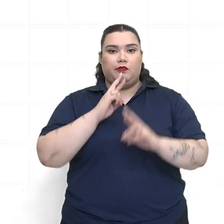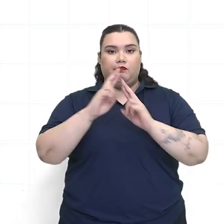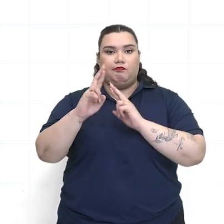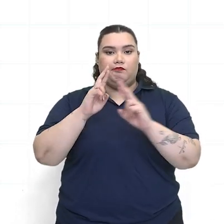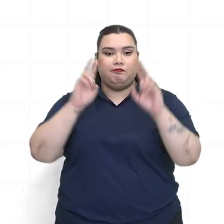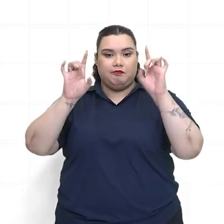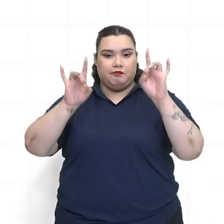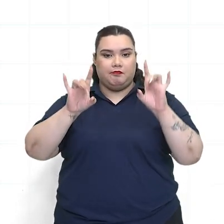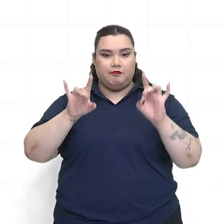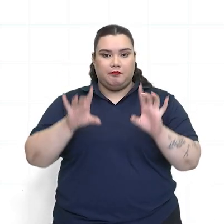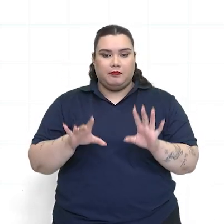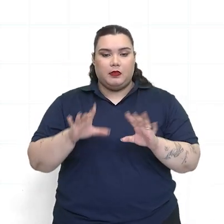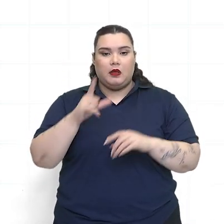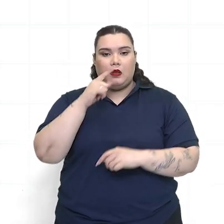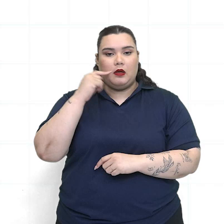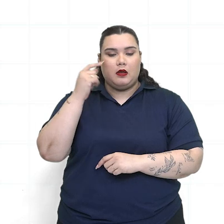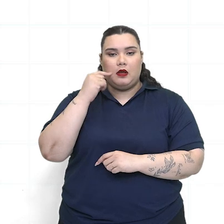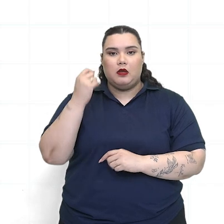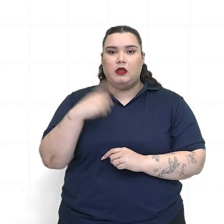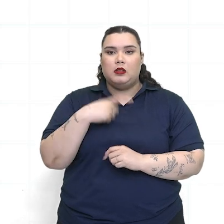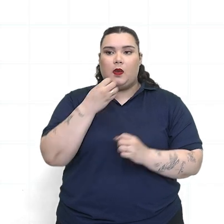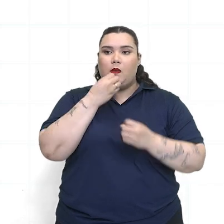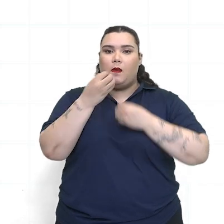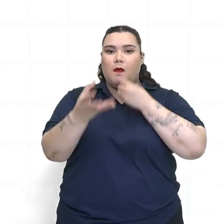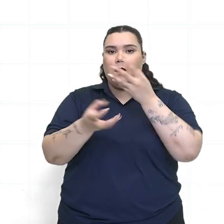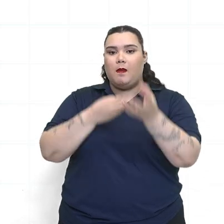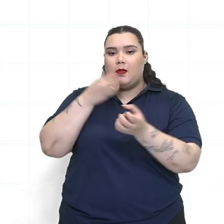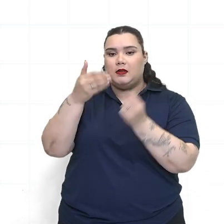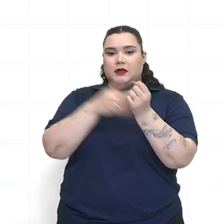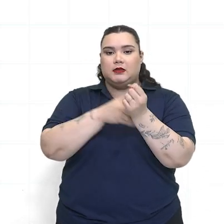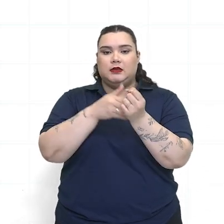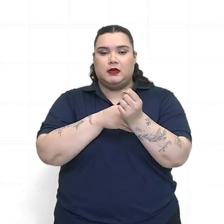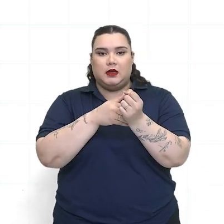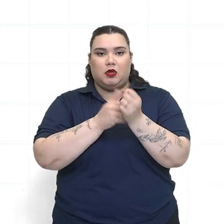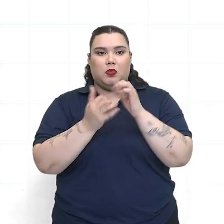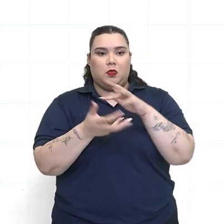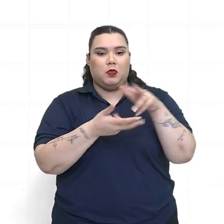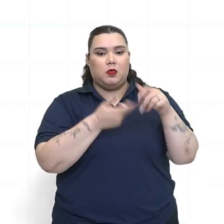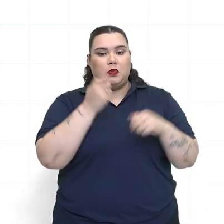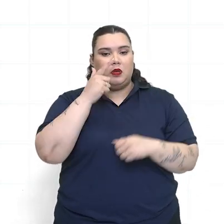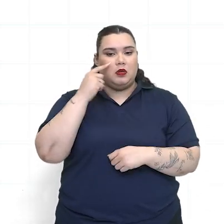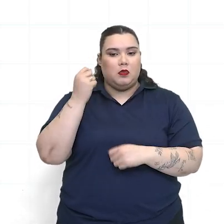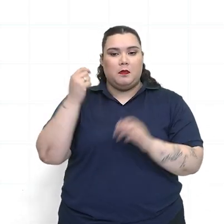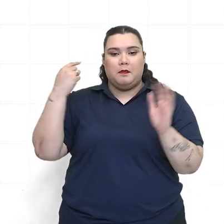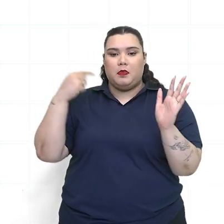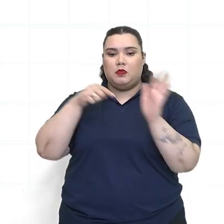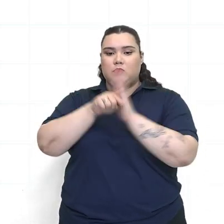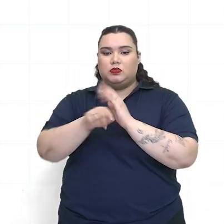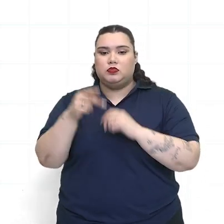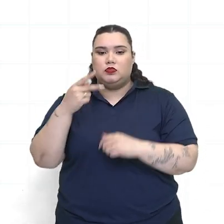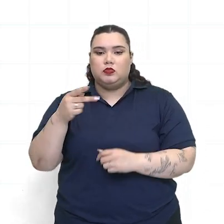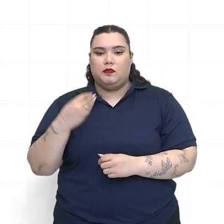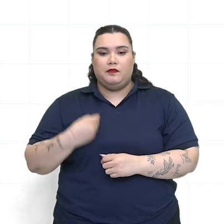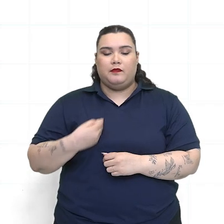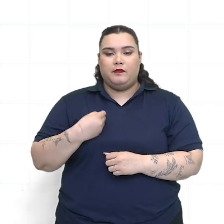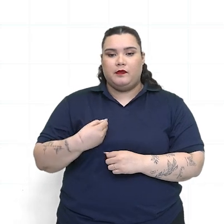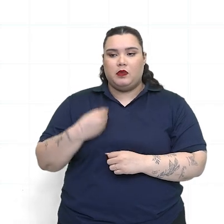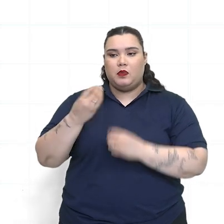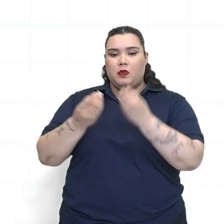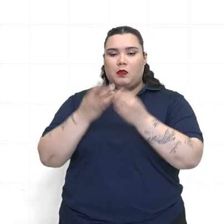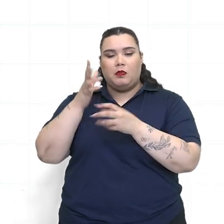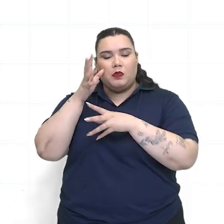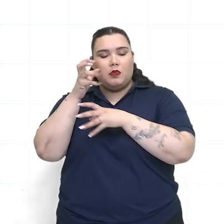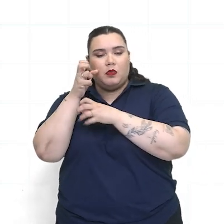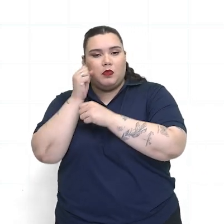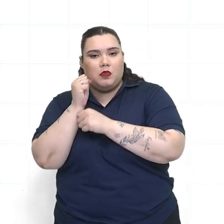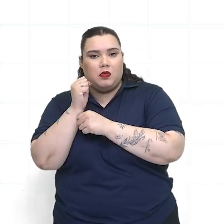entrevista exclusiva com o gato, revela segredos do mundo felino. Quando te pergunto sobre a sua rotina de cochilos